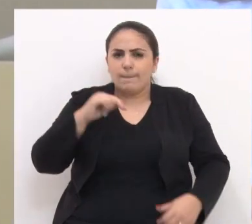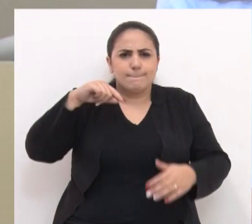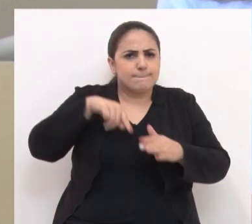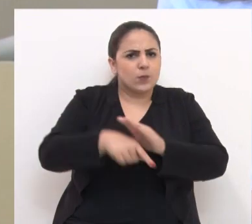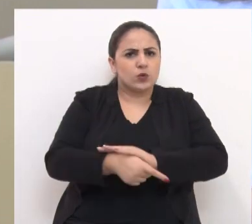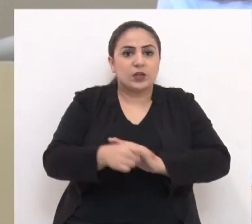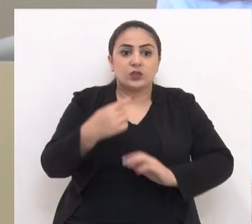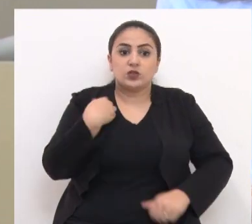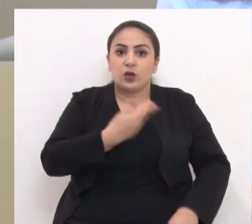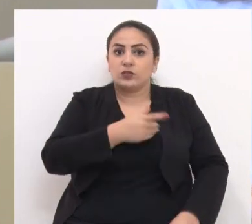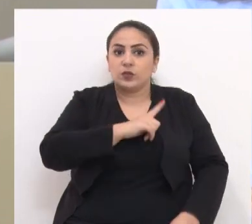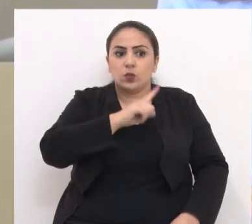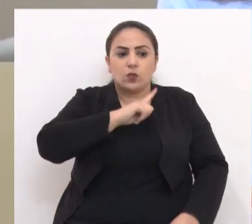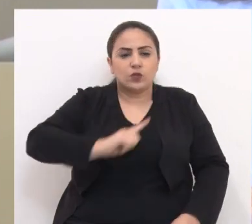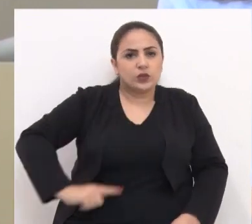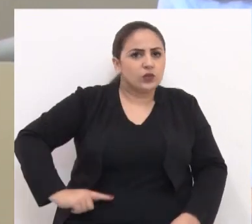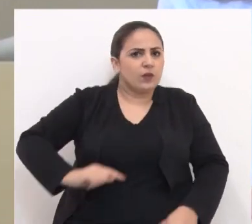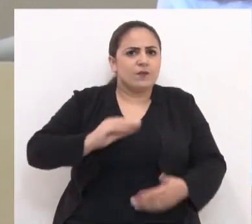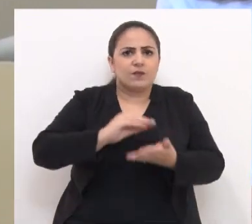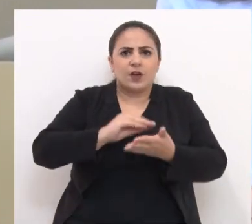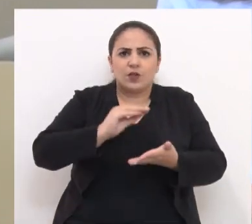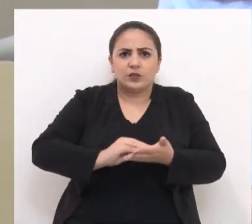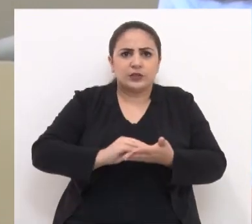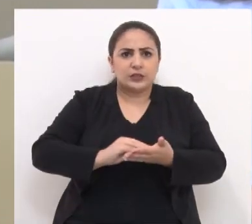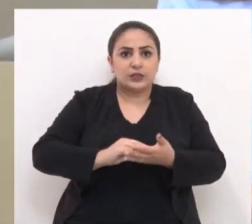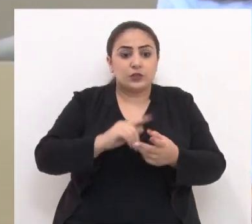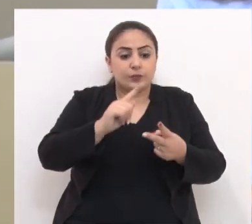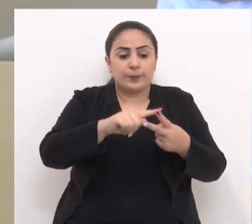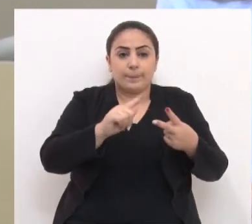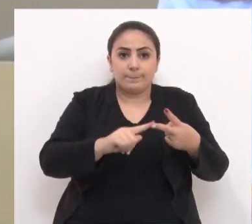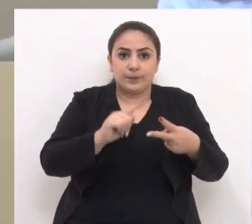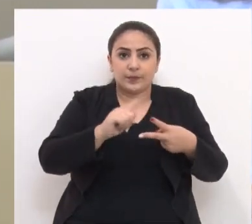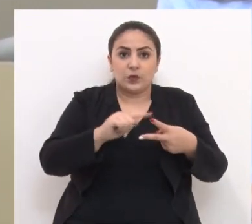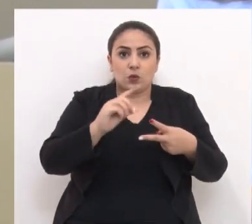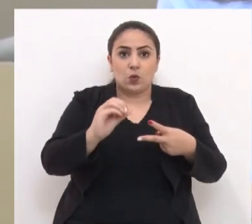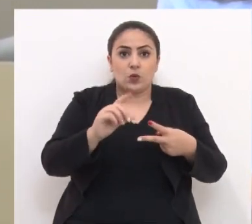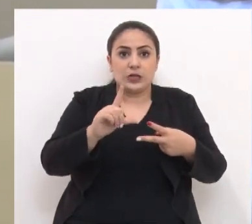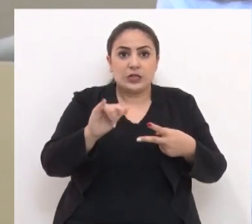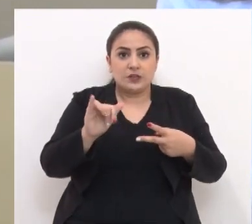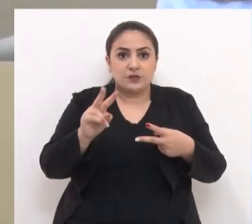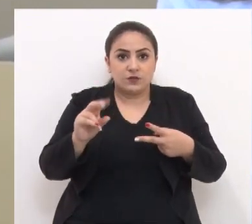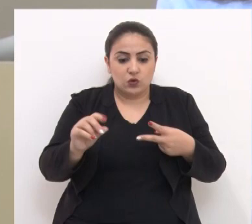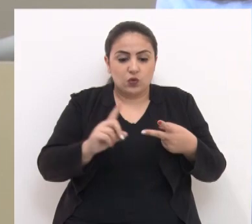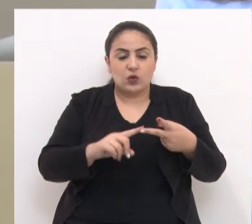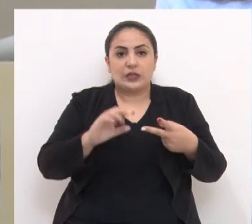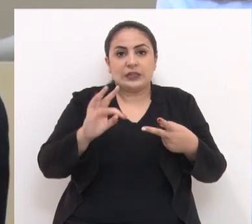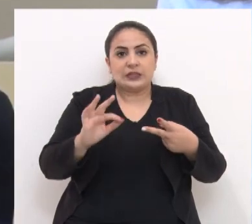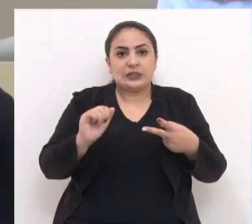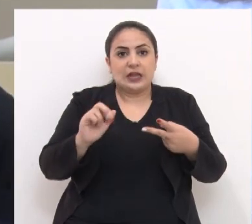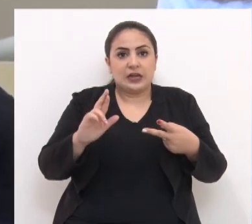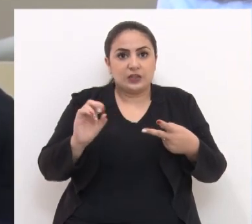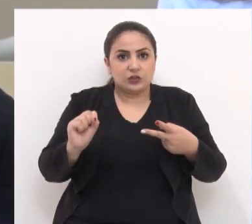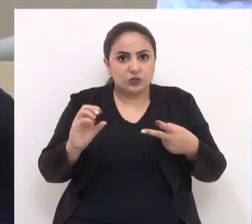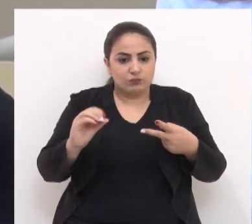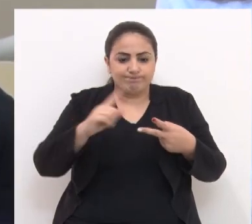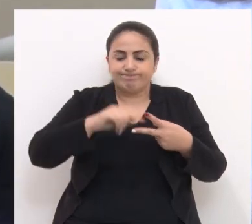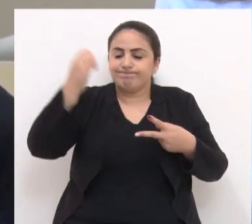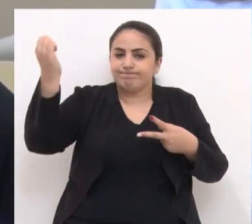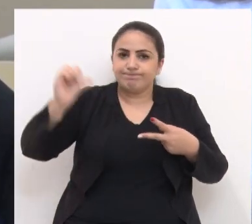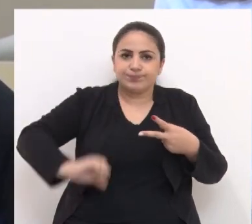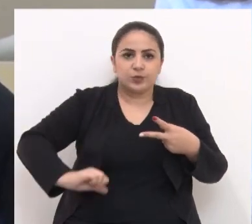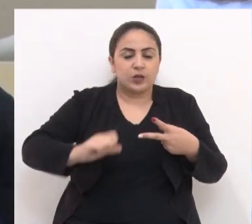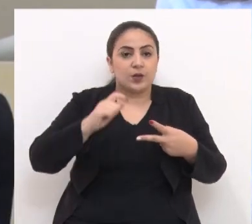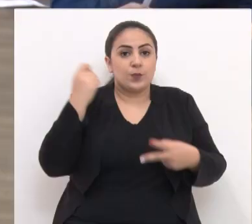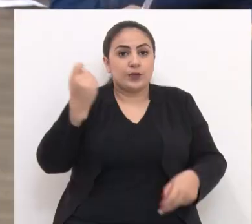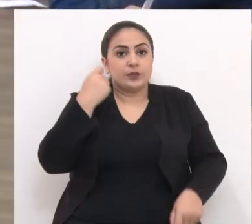porque nós tivemos governadores irresponsáveis fiscalmente, vou dar o nome de 2, Olívio Dutra e Tasso Genro, que enterraram o Rio